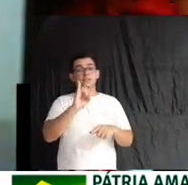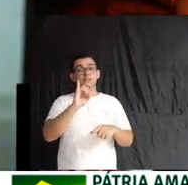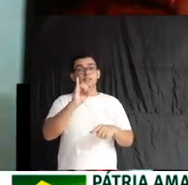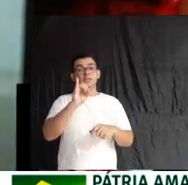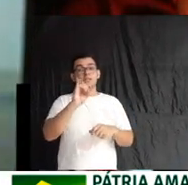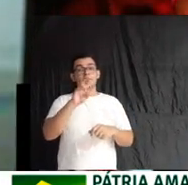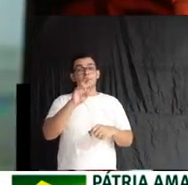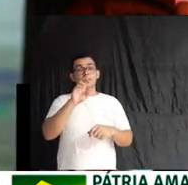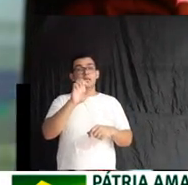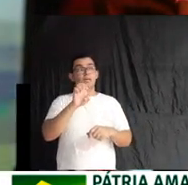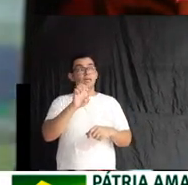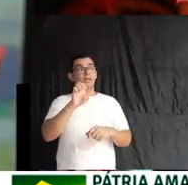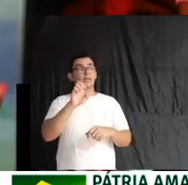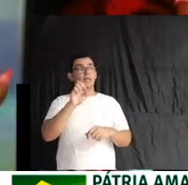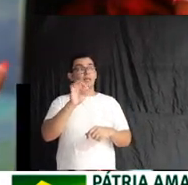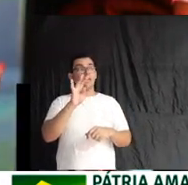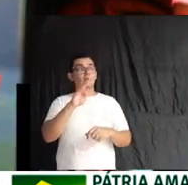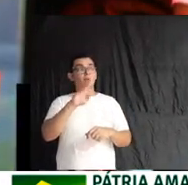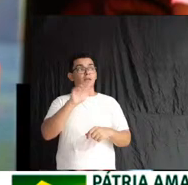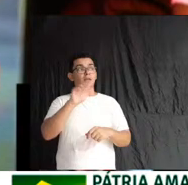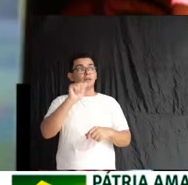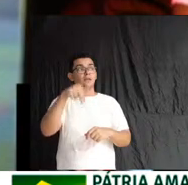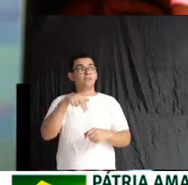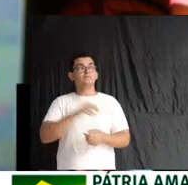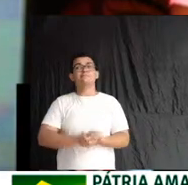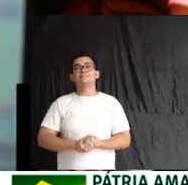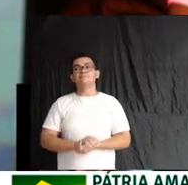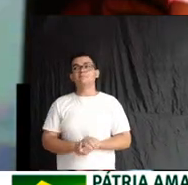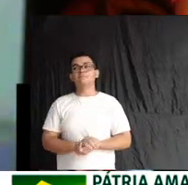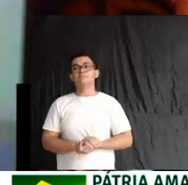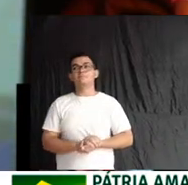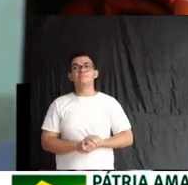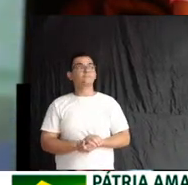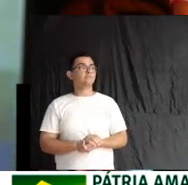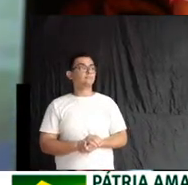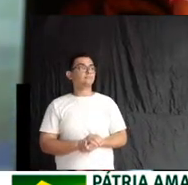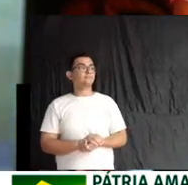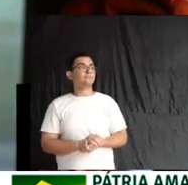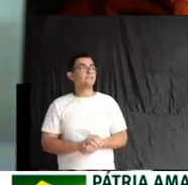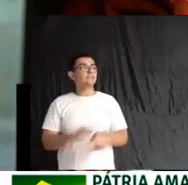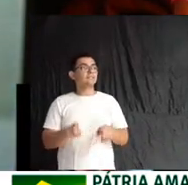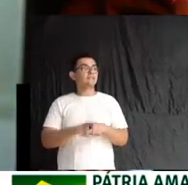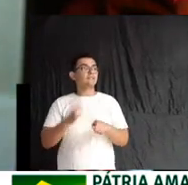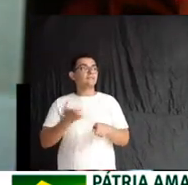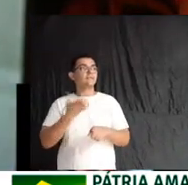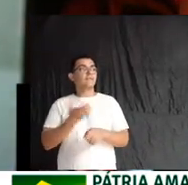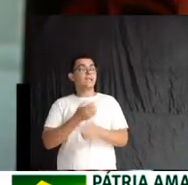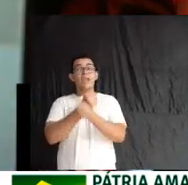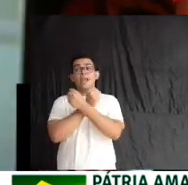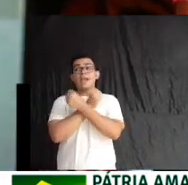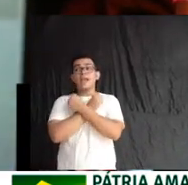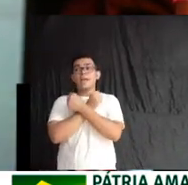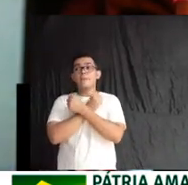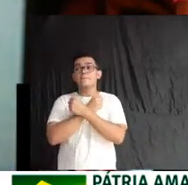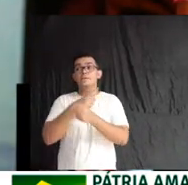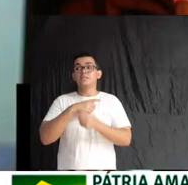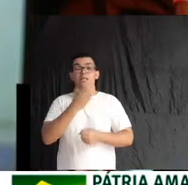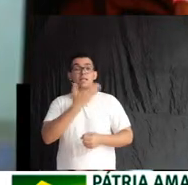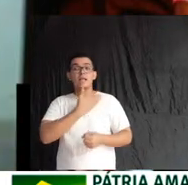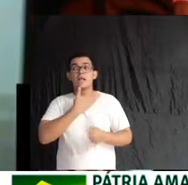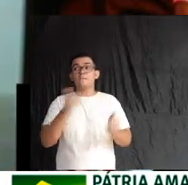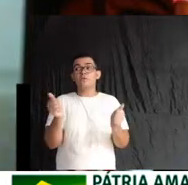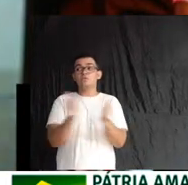tá bom? Esse eu tive que rotular, não teve jeito. Tá? Pessoal da Ciretran, colegas da gente, aqui do